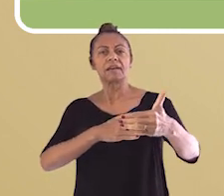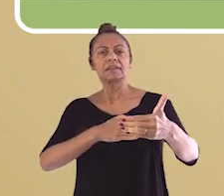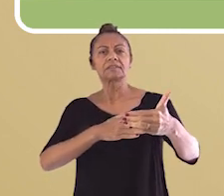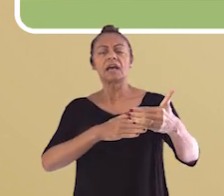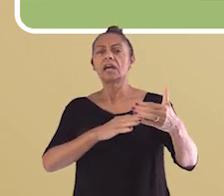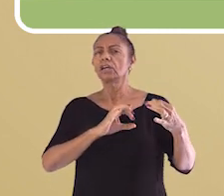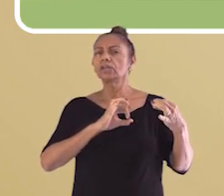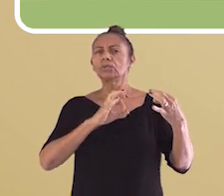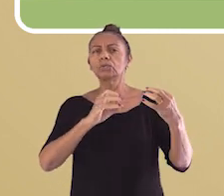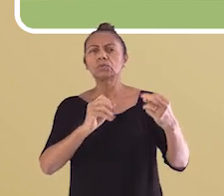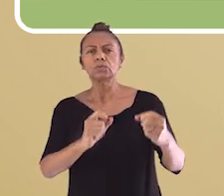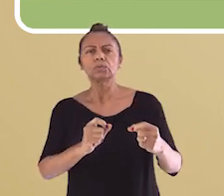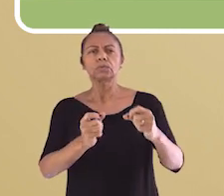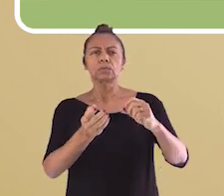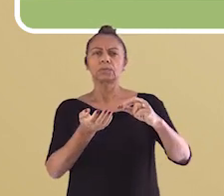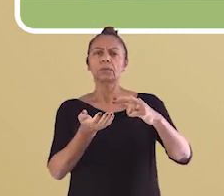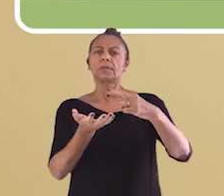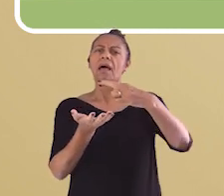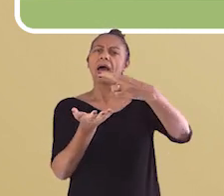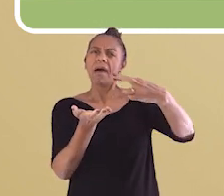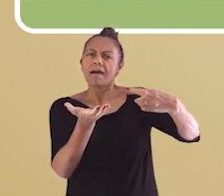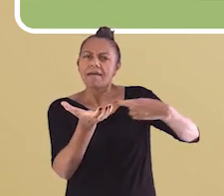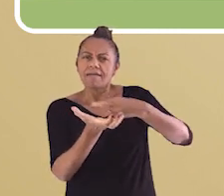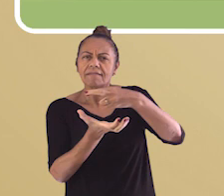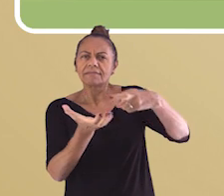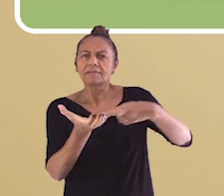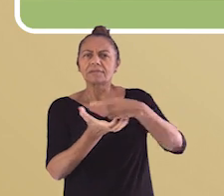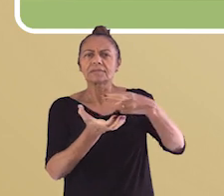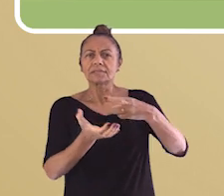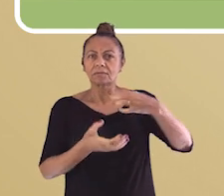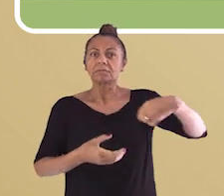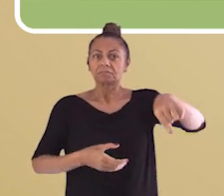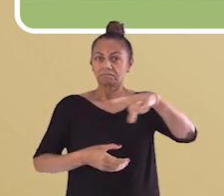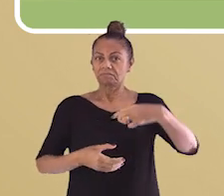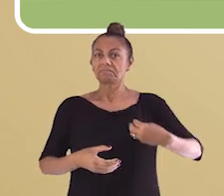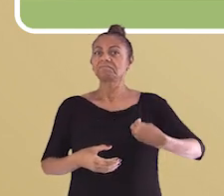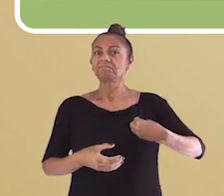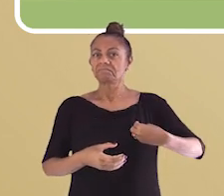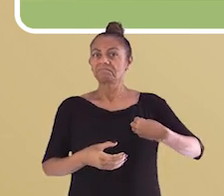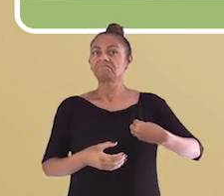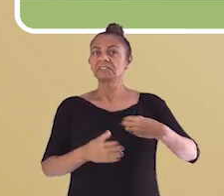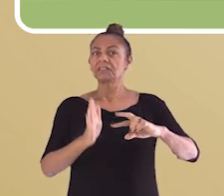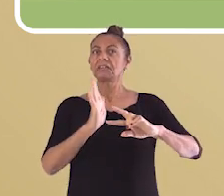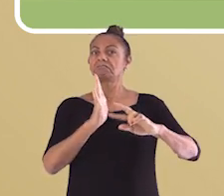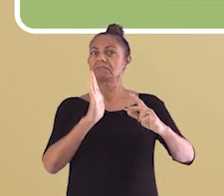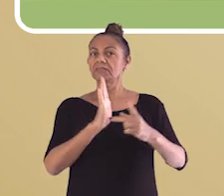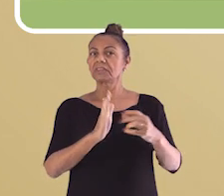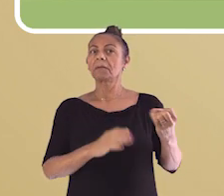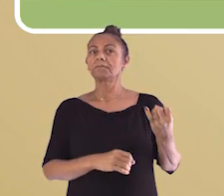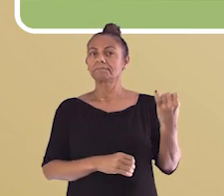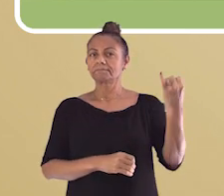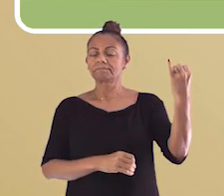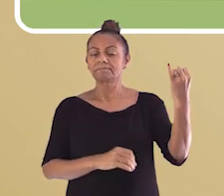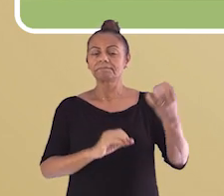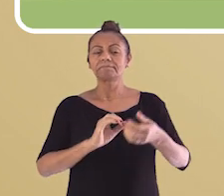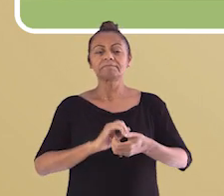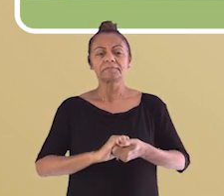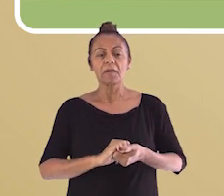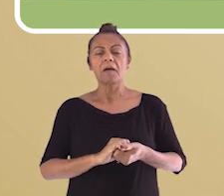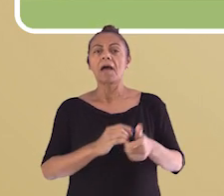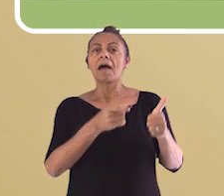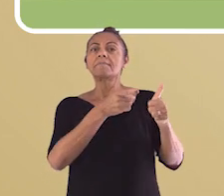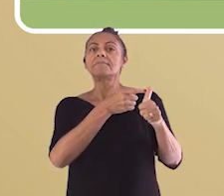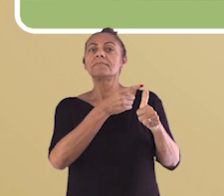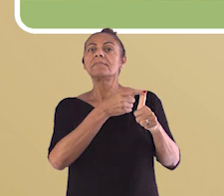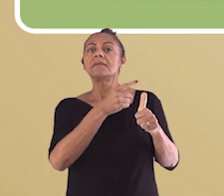foram muito significativas para a nossa vida, sabiam? Vamos aprender sobre. A primeira revolução industrial